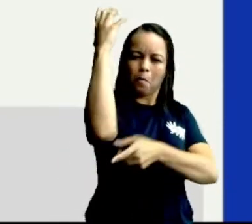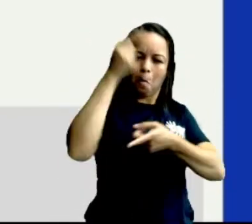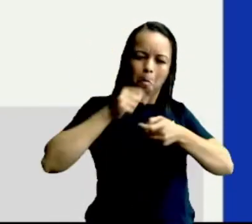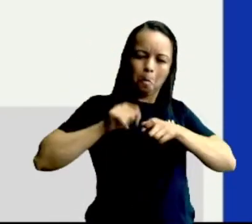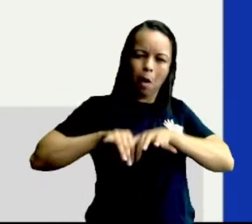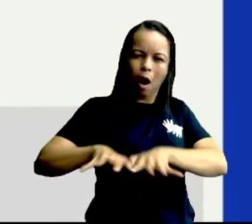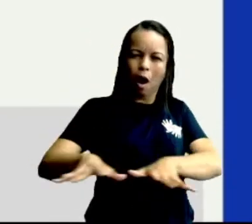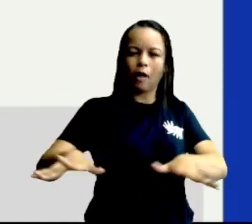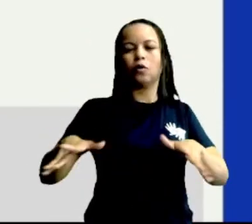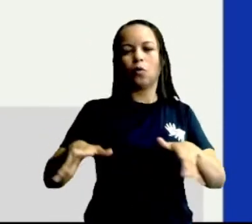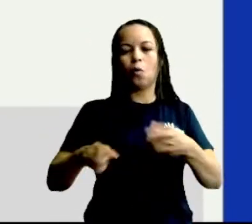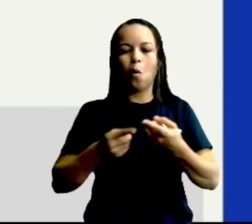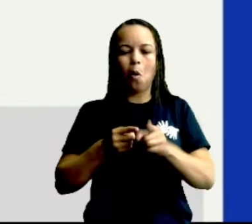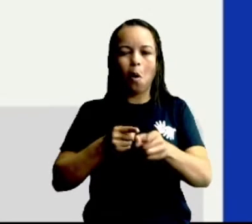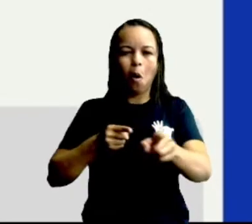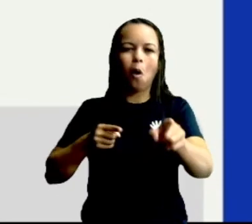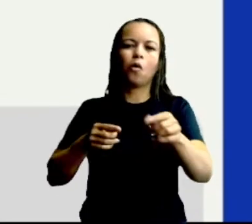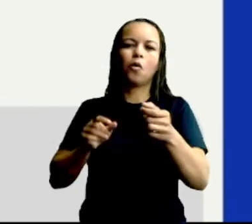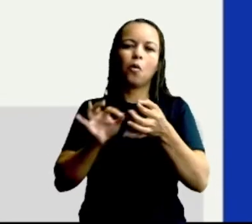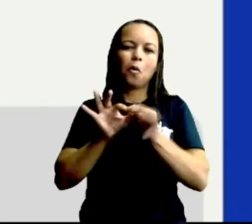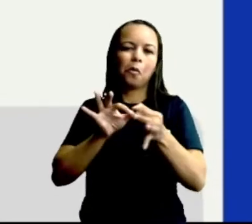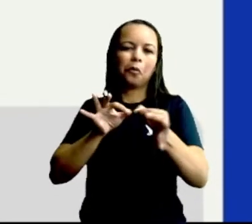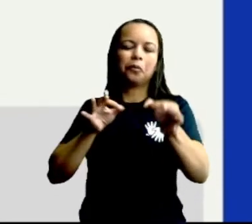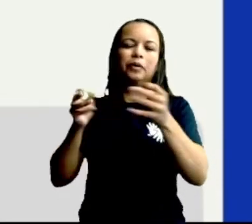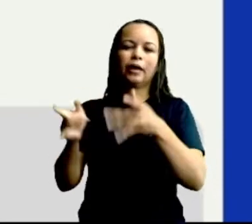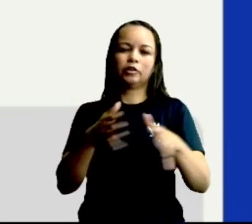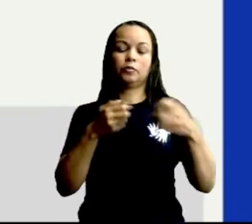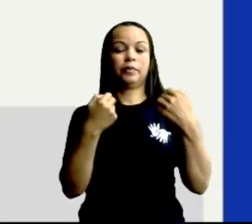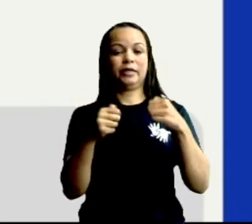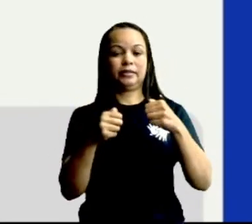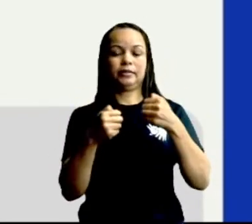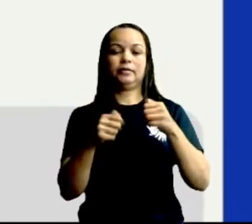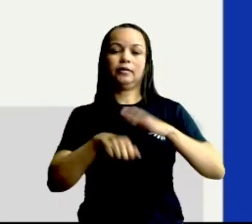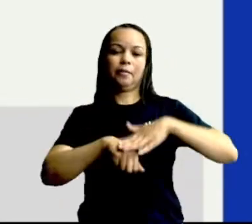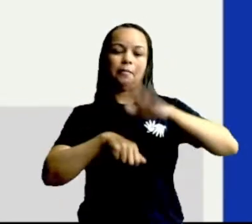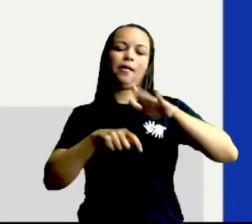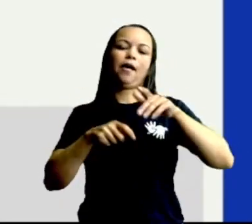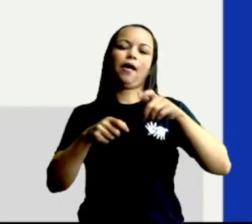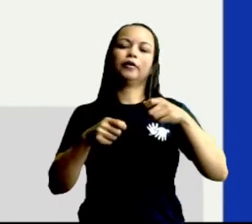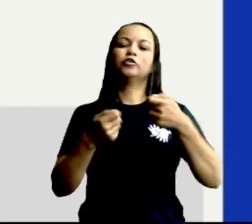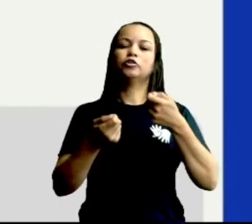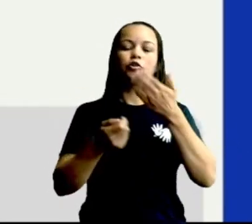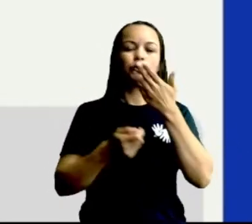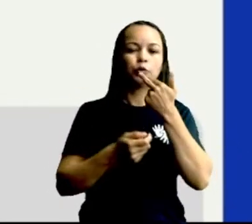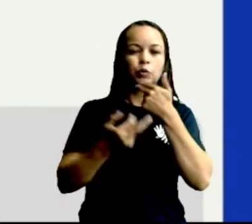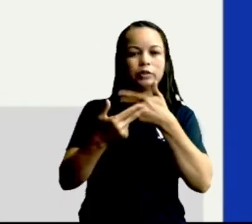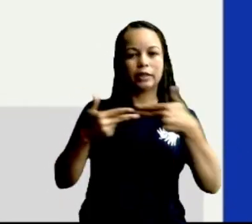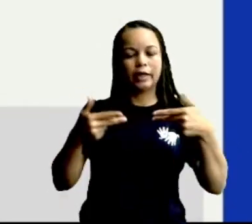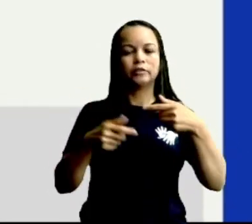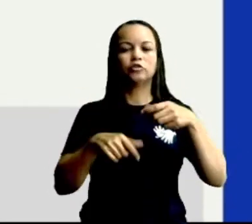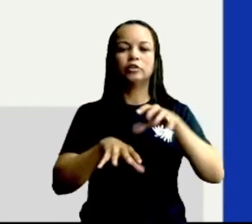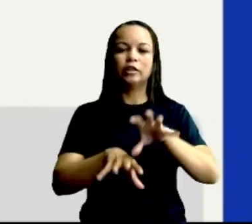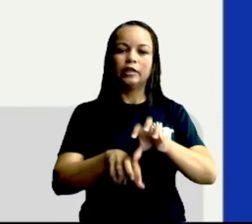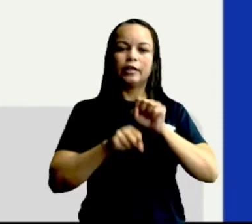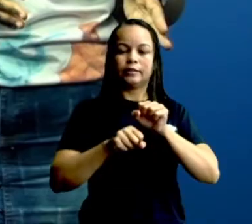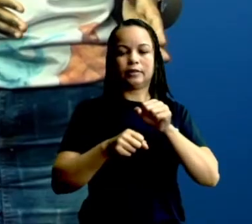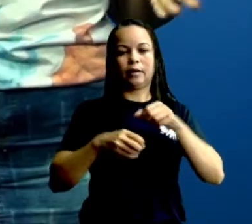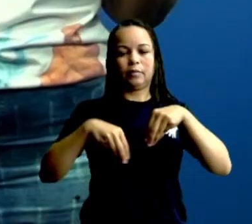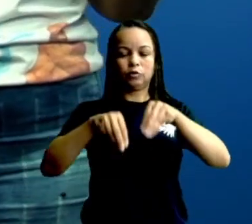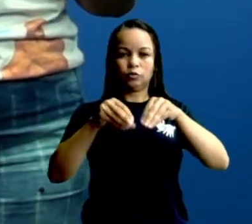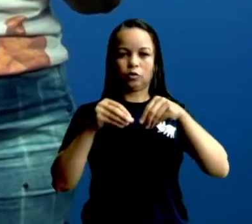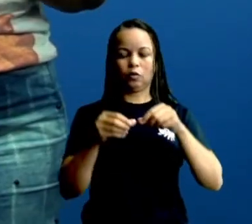longas, é porque elas precisam de mais nutrientes que vêm do solo. Então, pessoal, cada